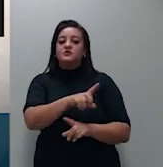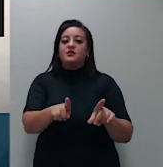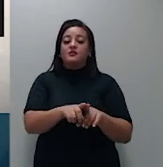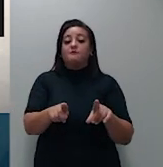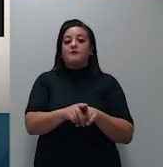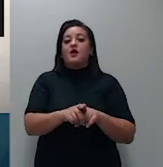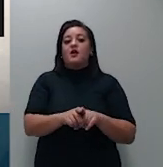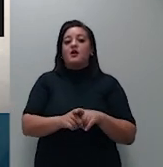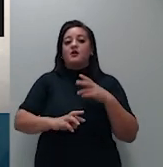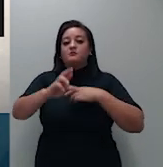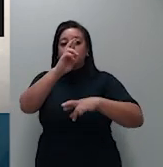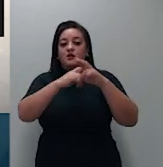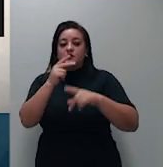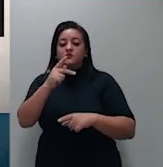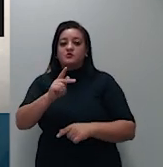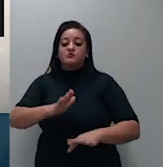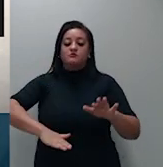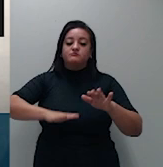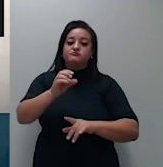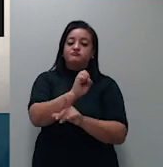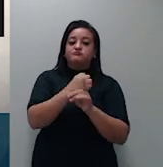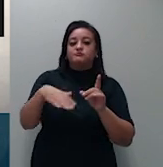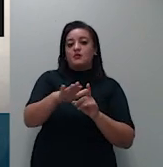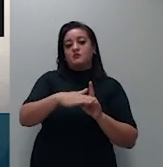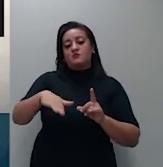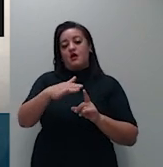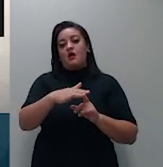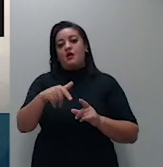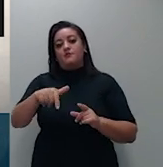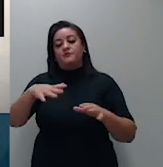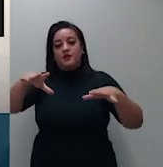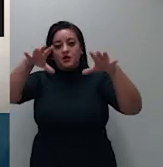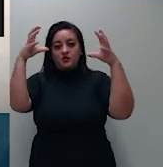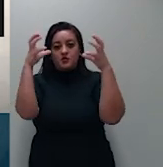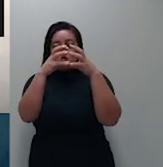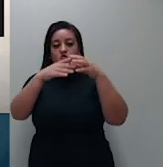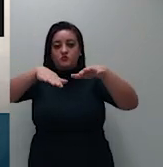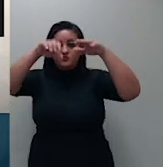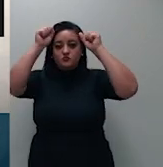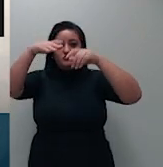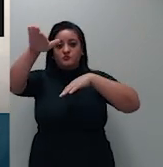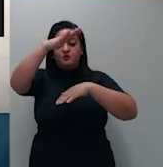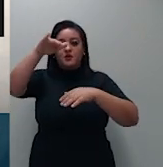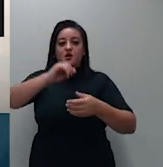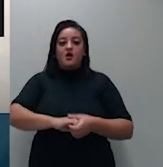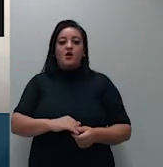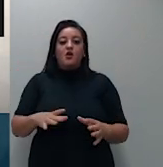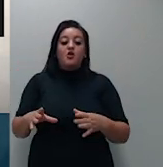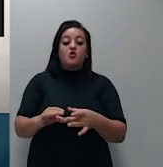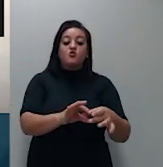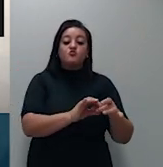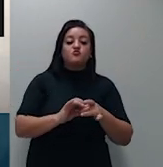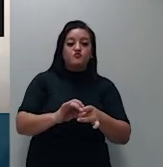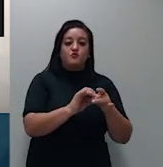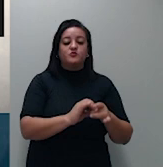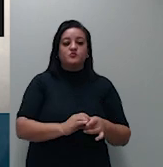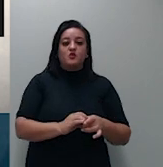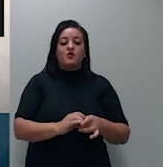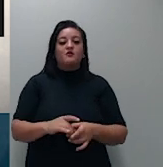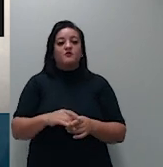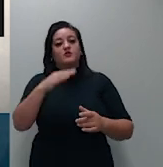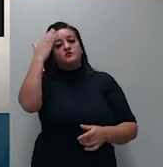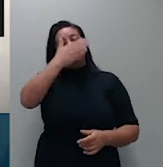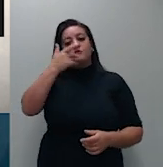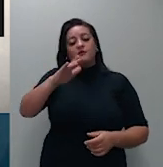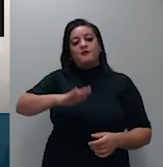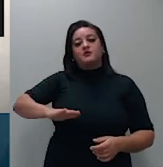a ótica de sua vulnerabilidade social esta corte superior uniformizou o entendimento vinculação da imagem de menor